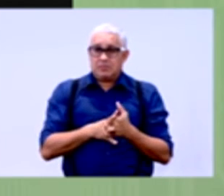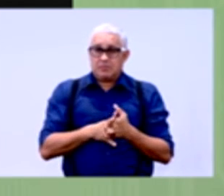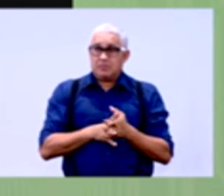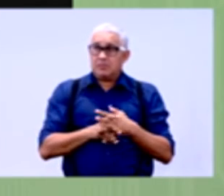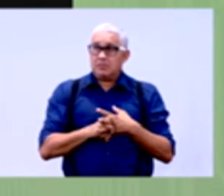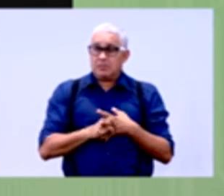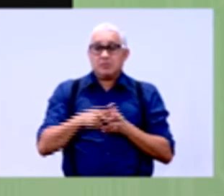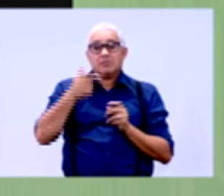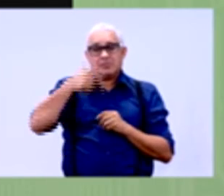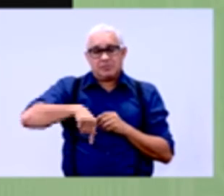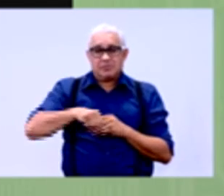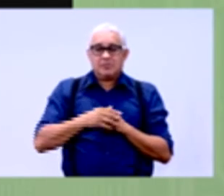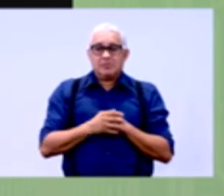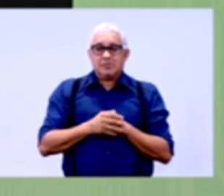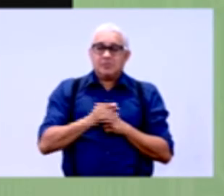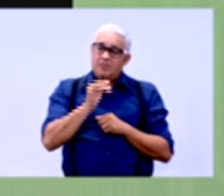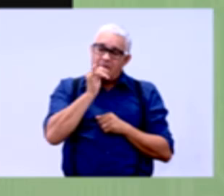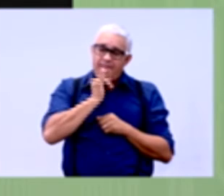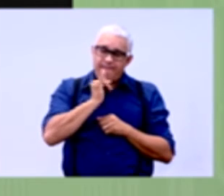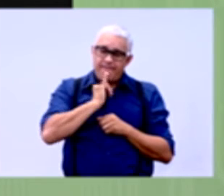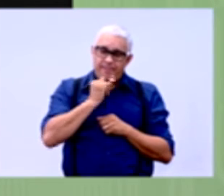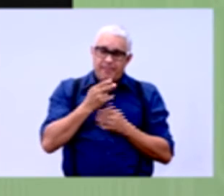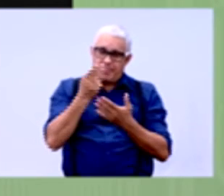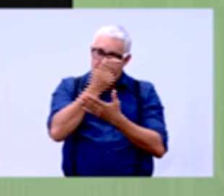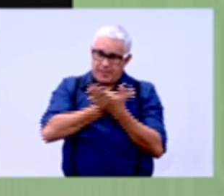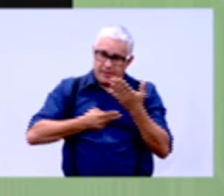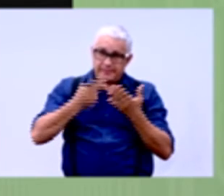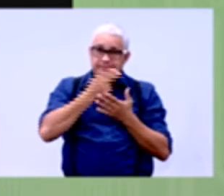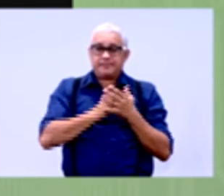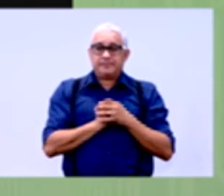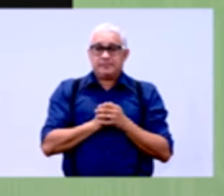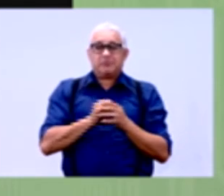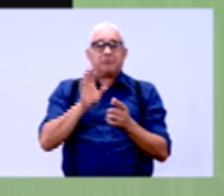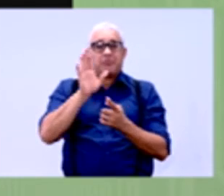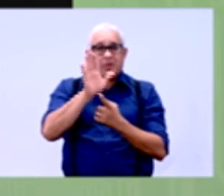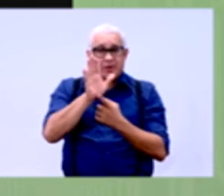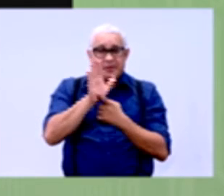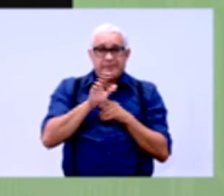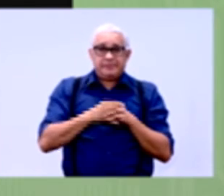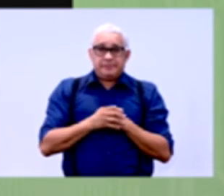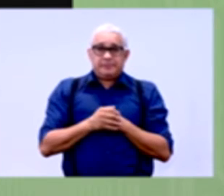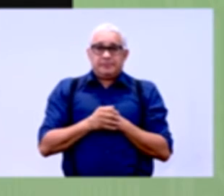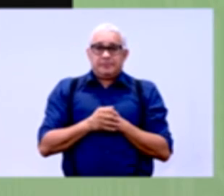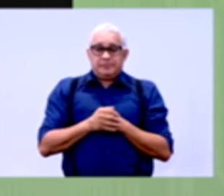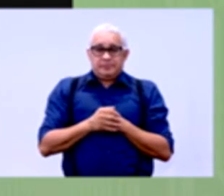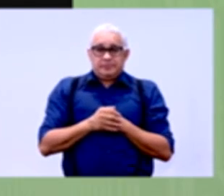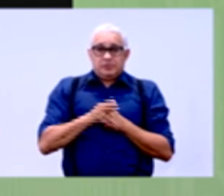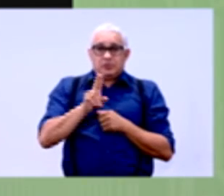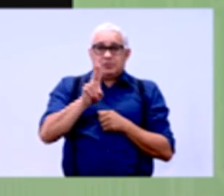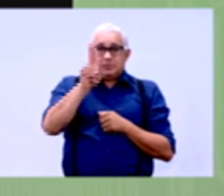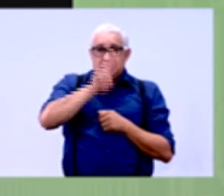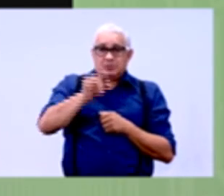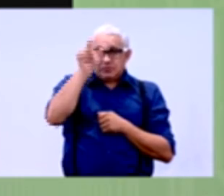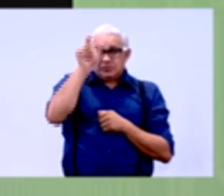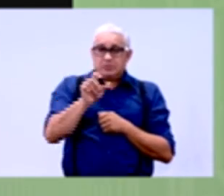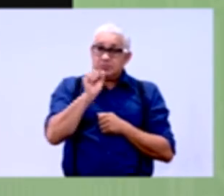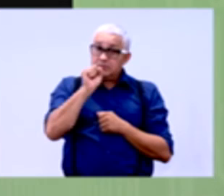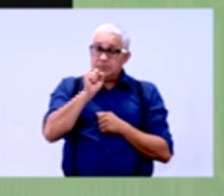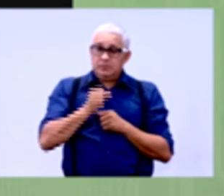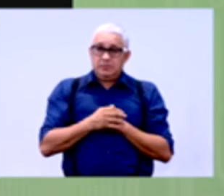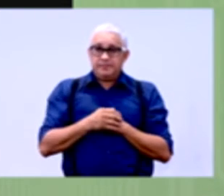E aí, de novo, aquele exemplo que nós apresentamos, em que o usuário ele